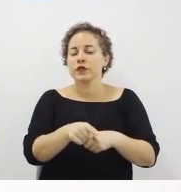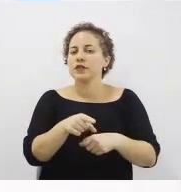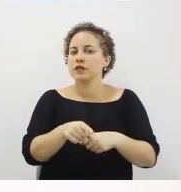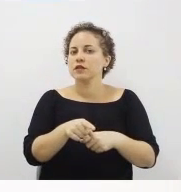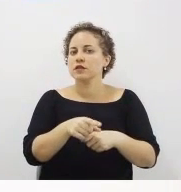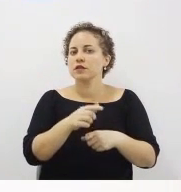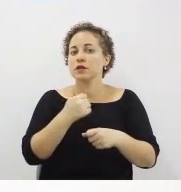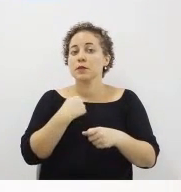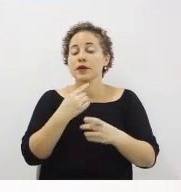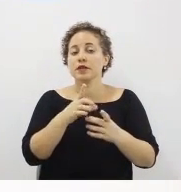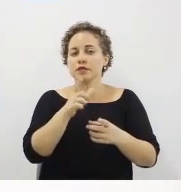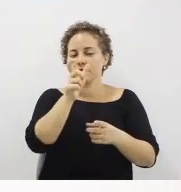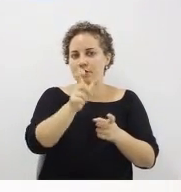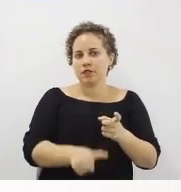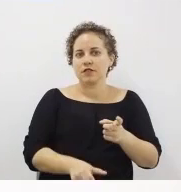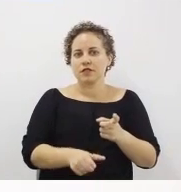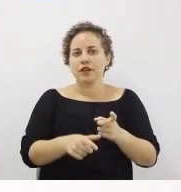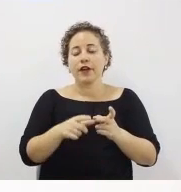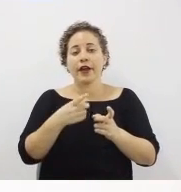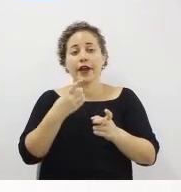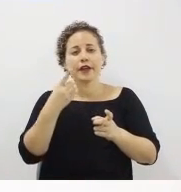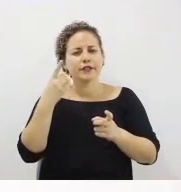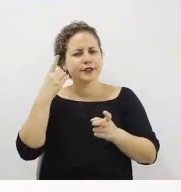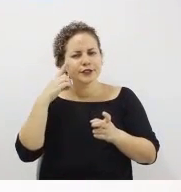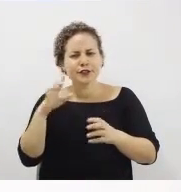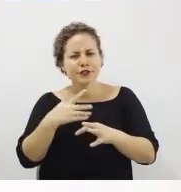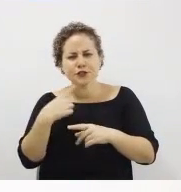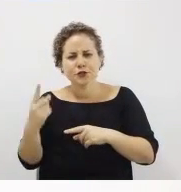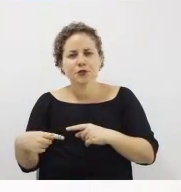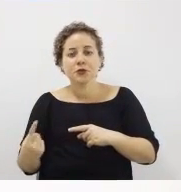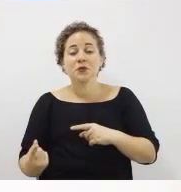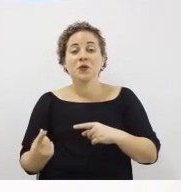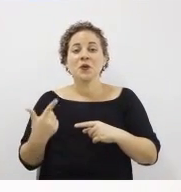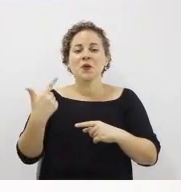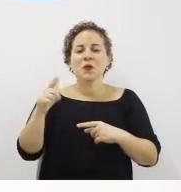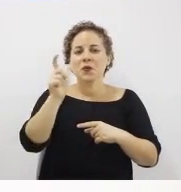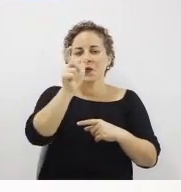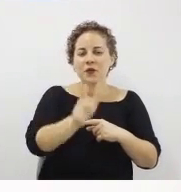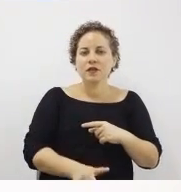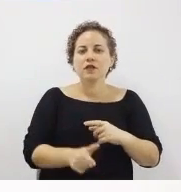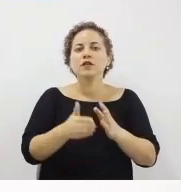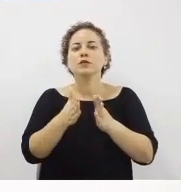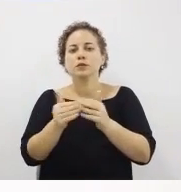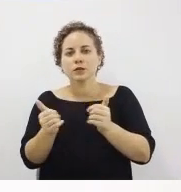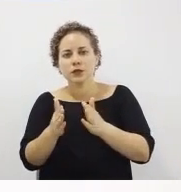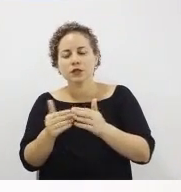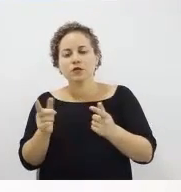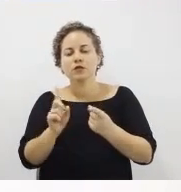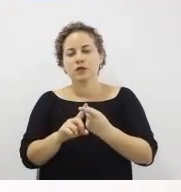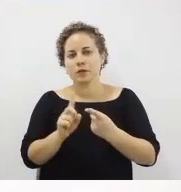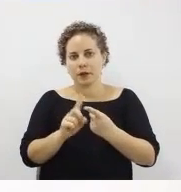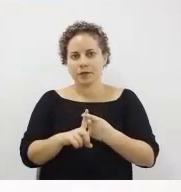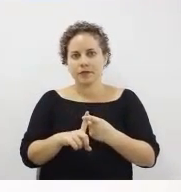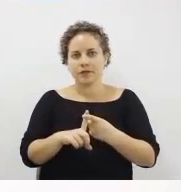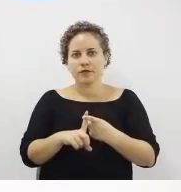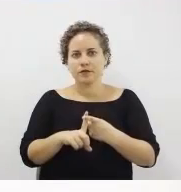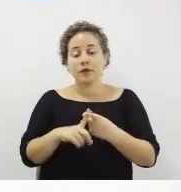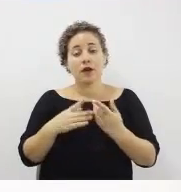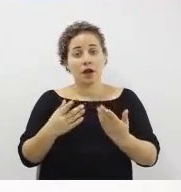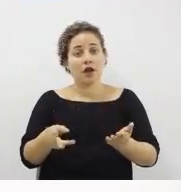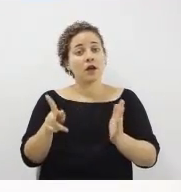cliente. No entanto, dias depois, um outro cliente também fez um pedido. Ora,